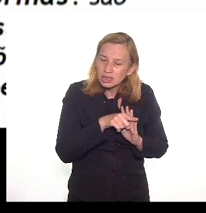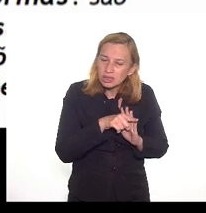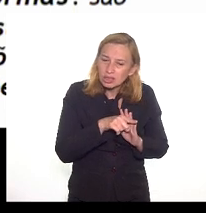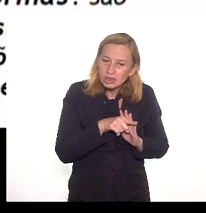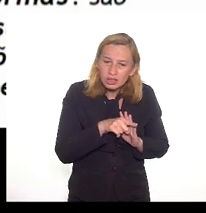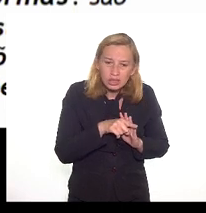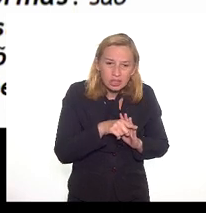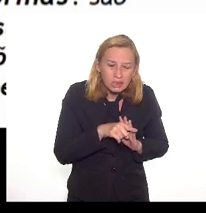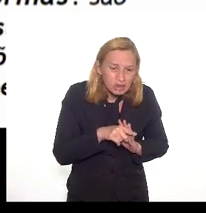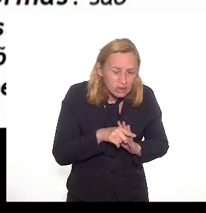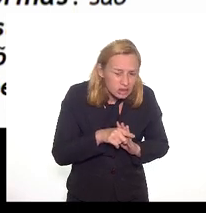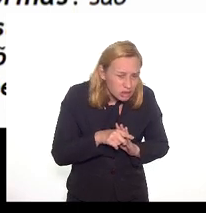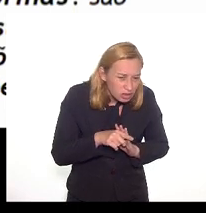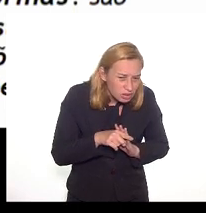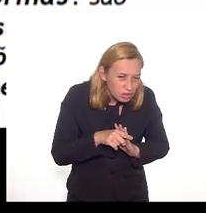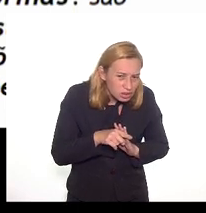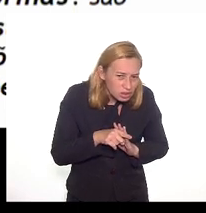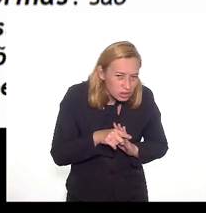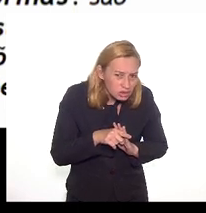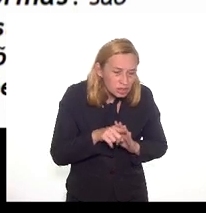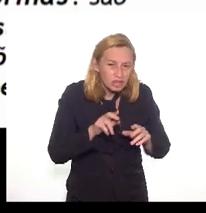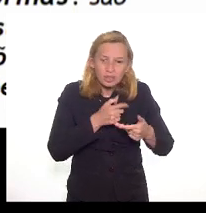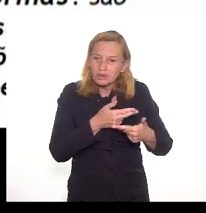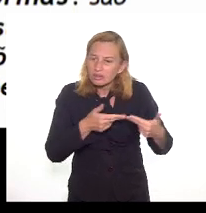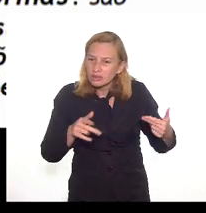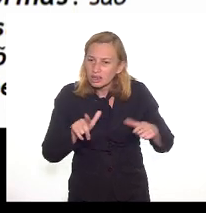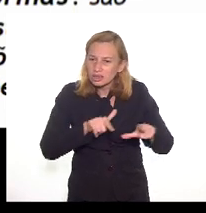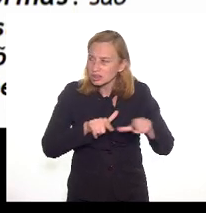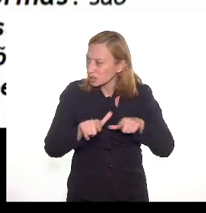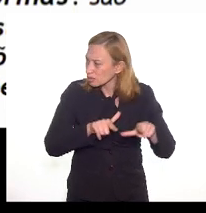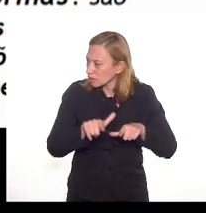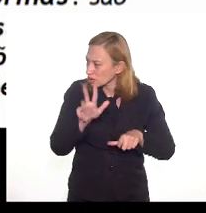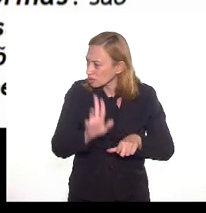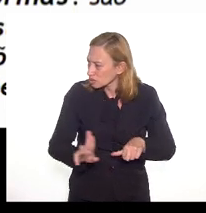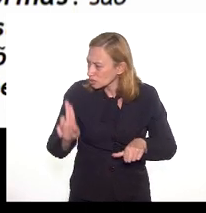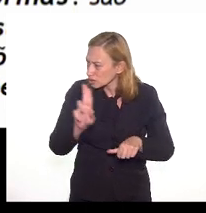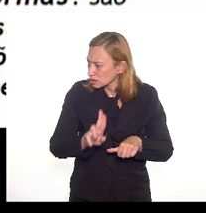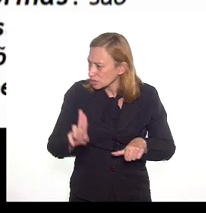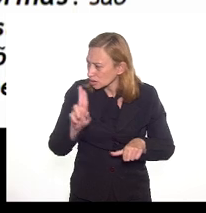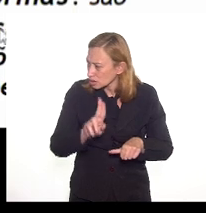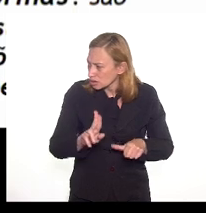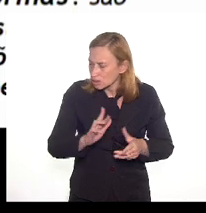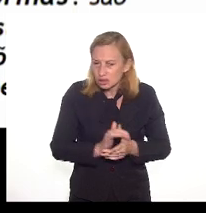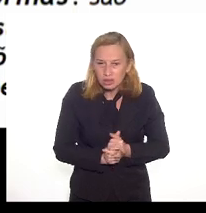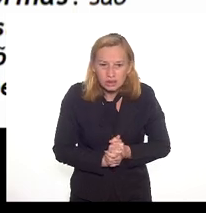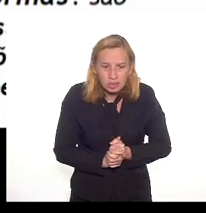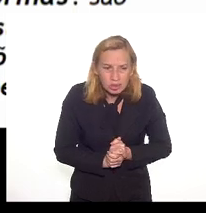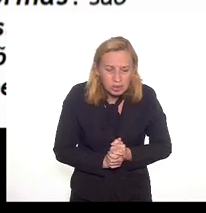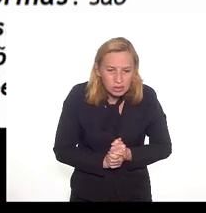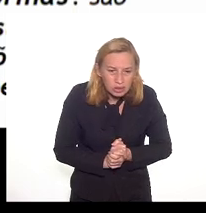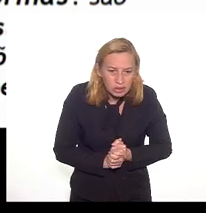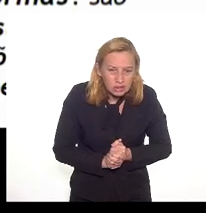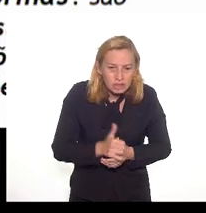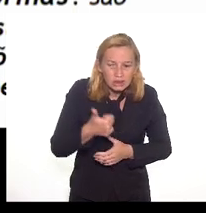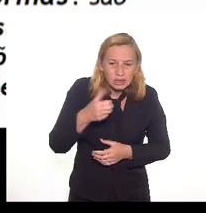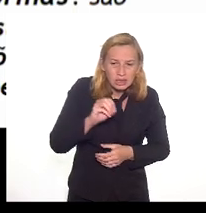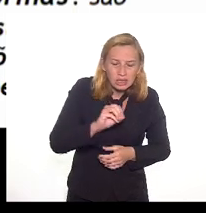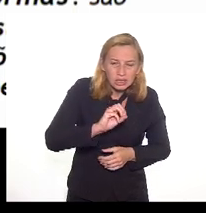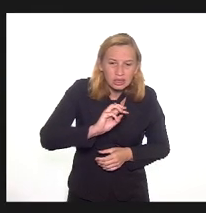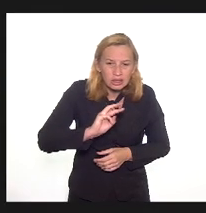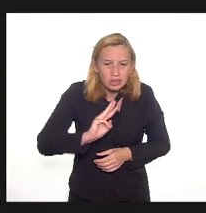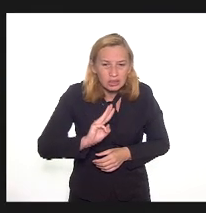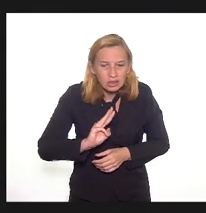nacional, muitos serviços sendo utilizados. A gente investiu 10 bilhões de dólares